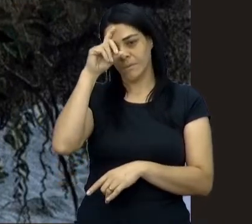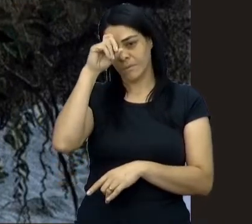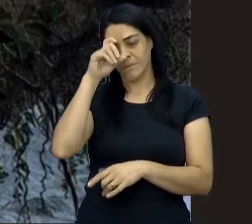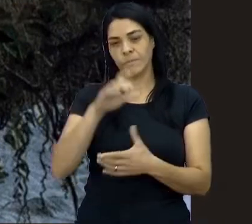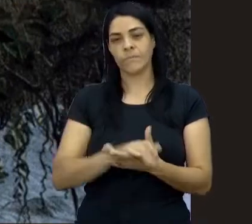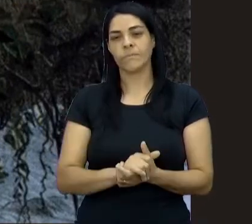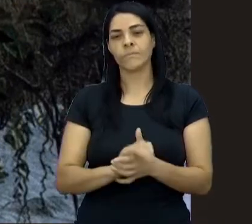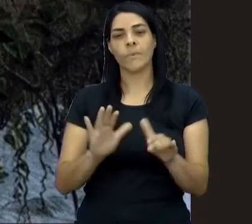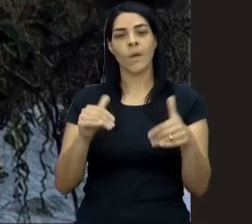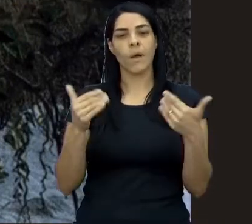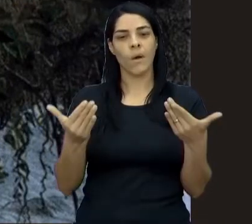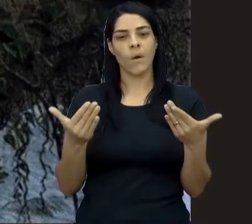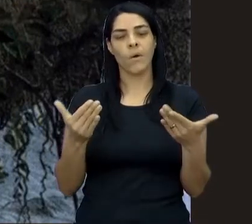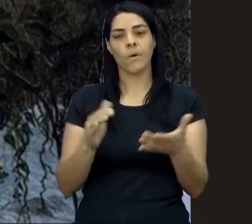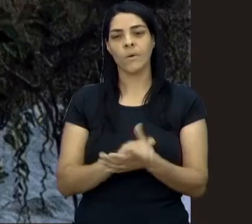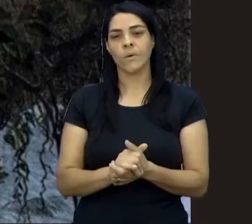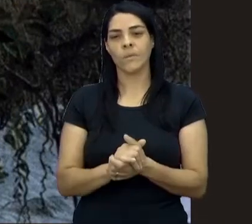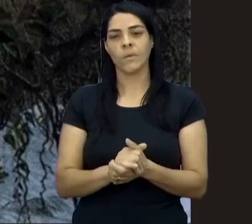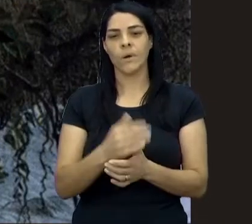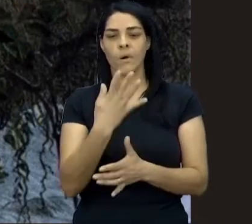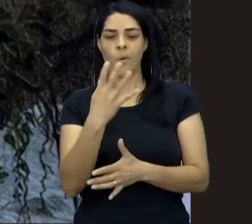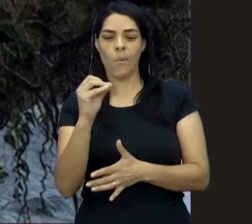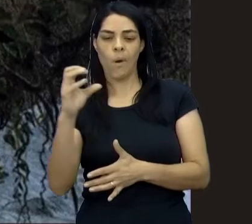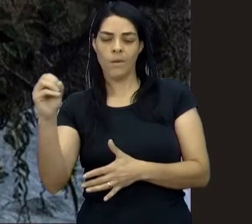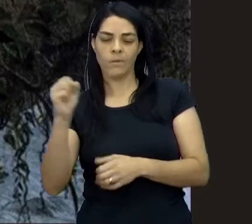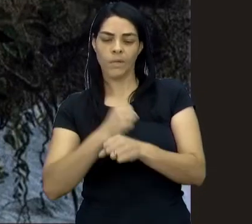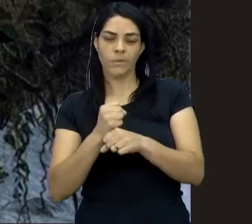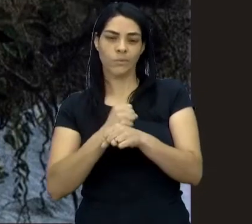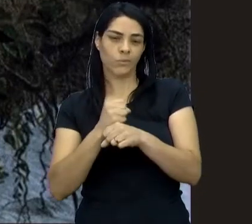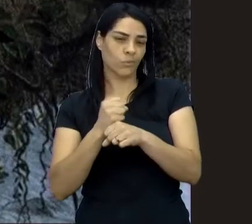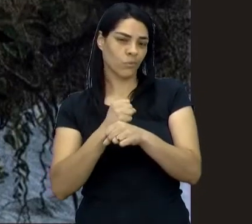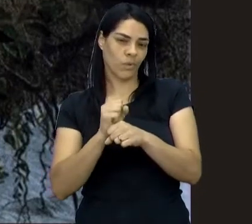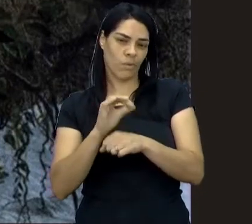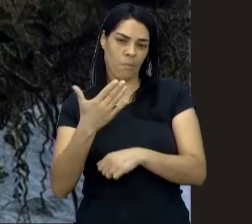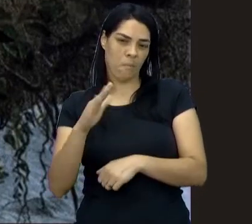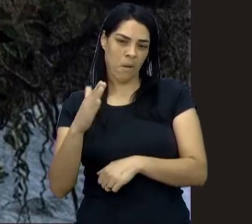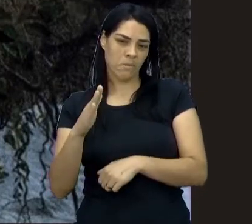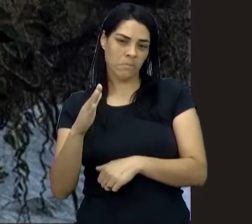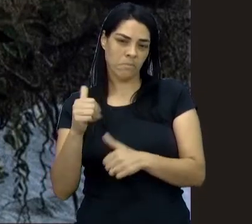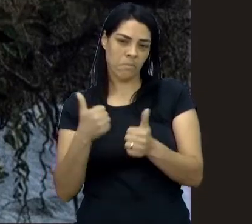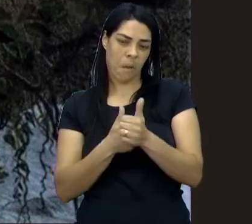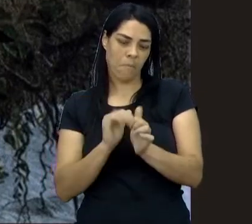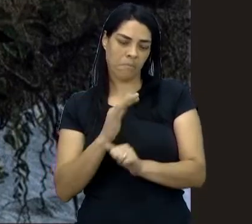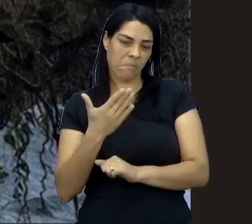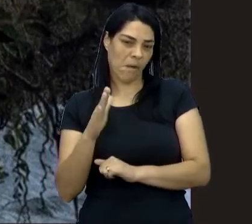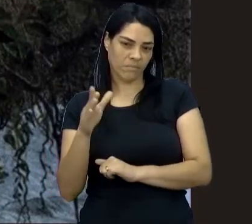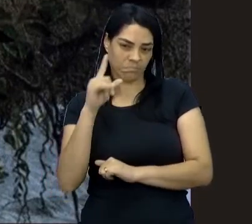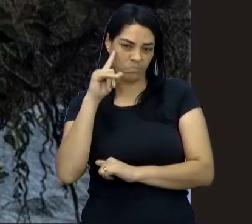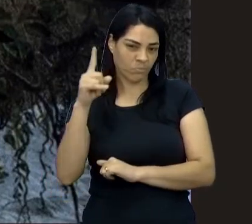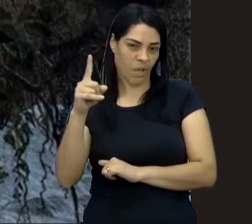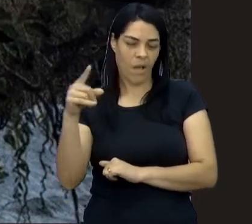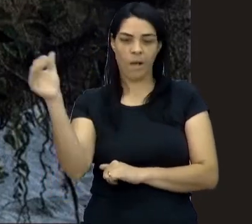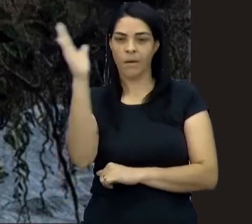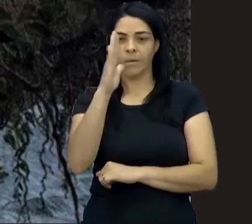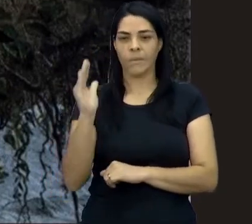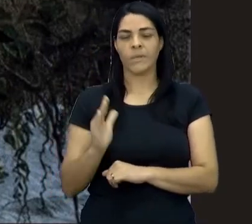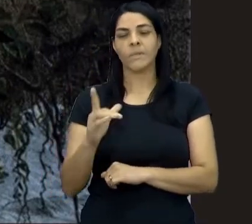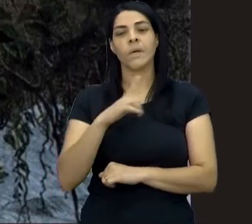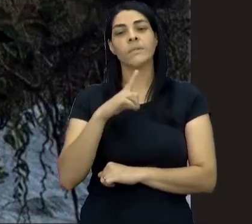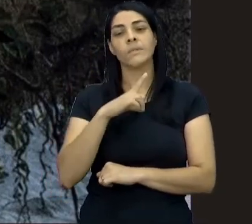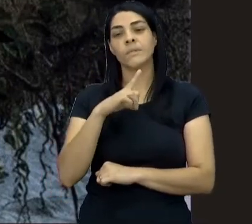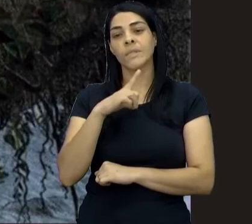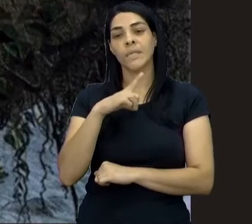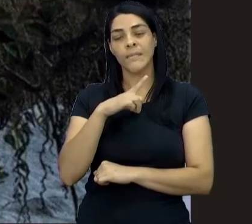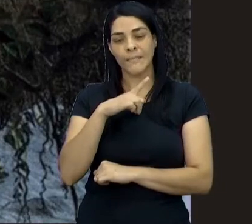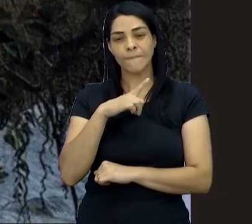ou seja quase 400 anos né ou perto disso que o Brasil tinha esse